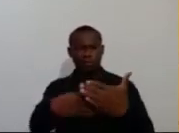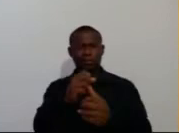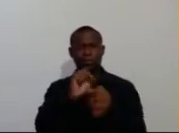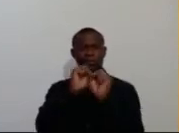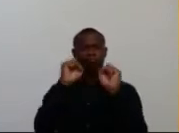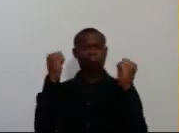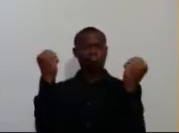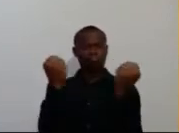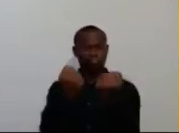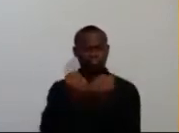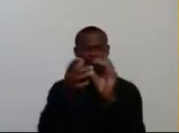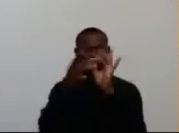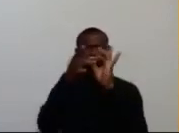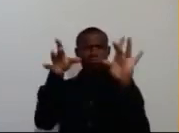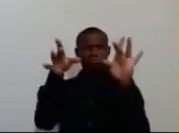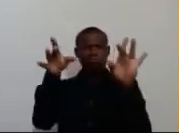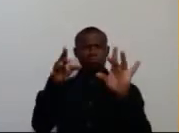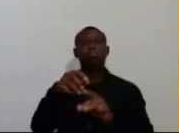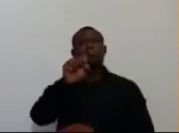sim, não é isso?